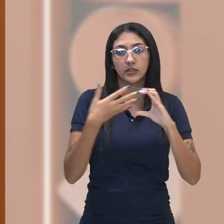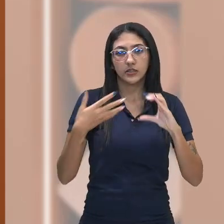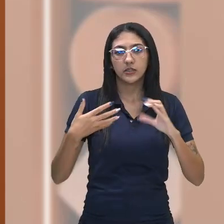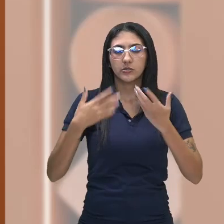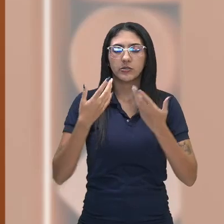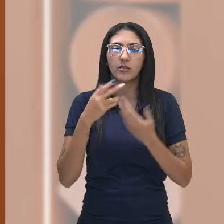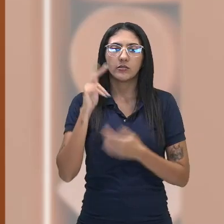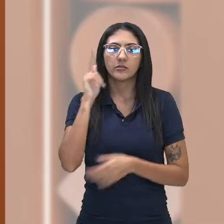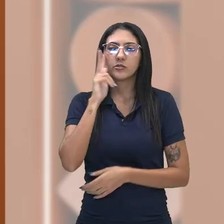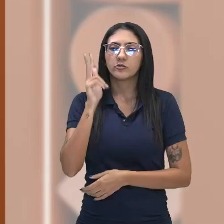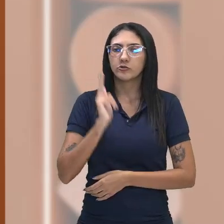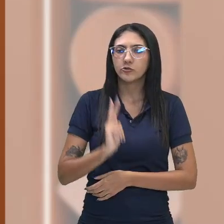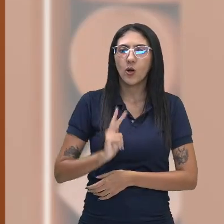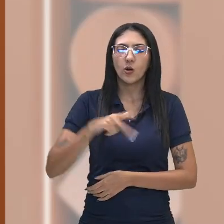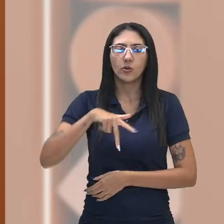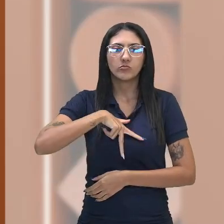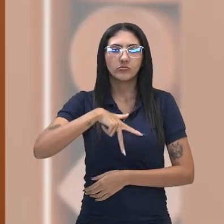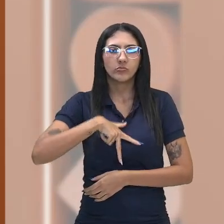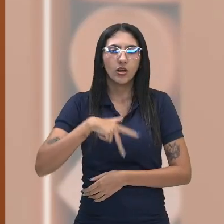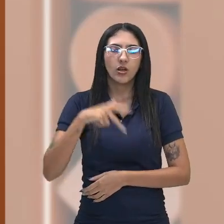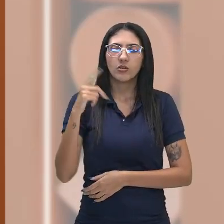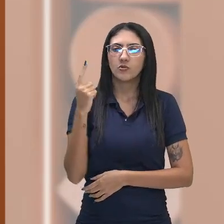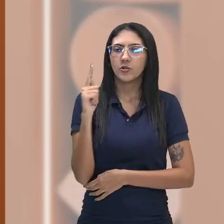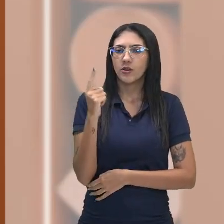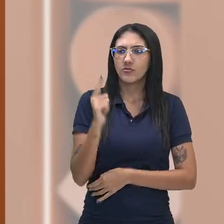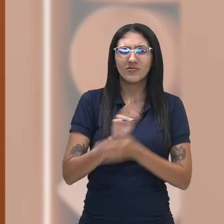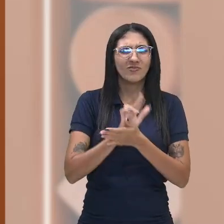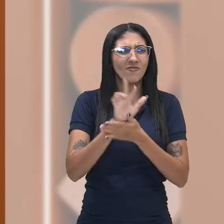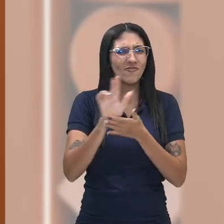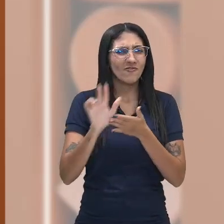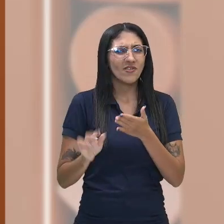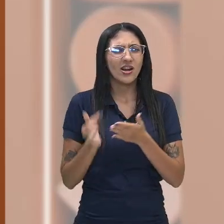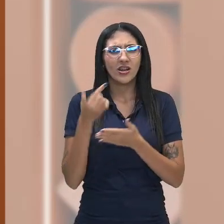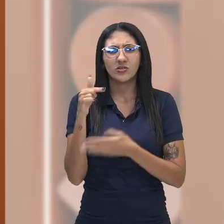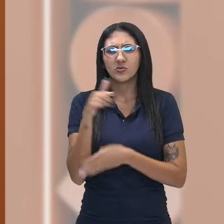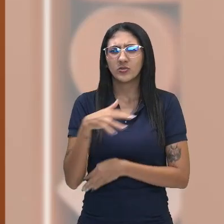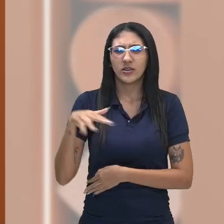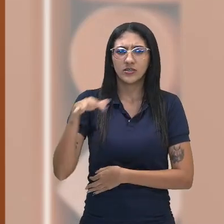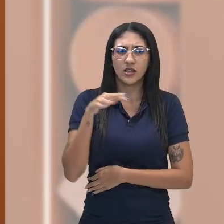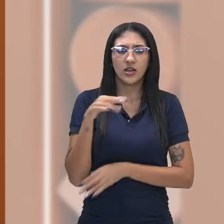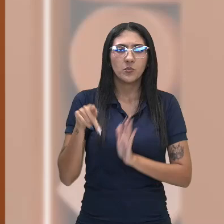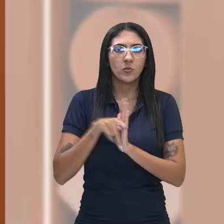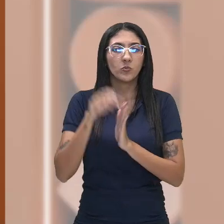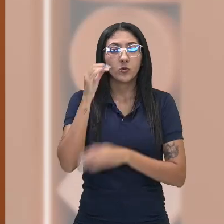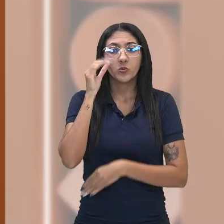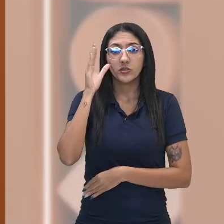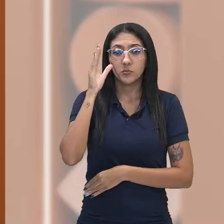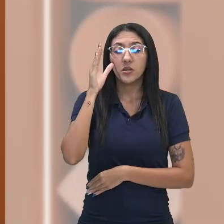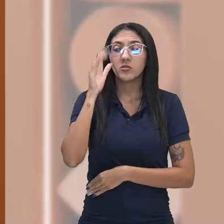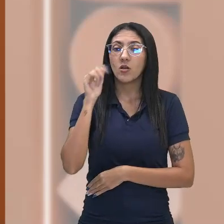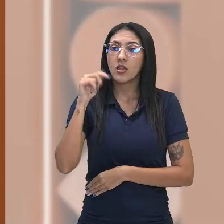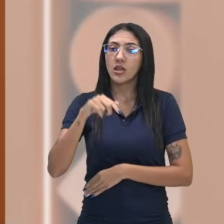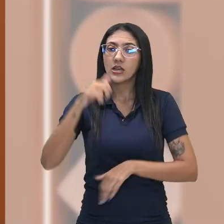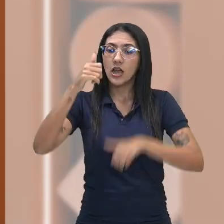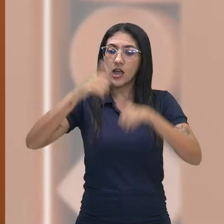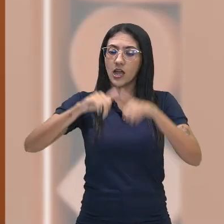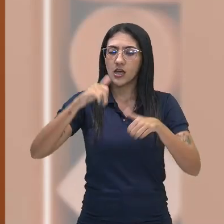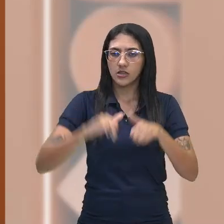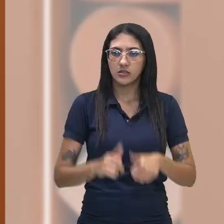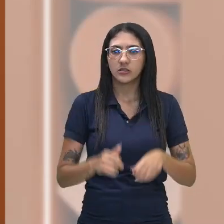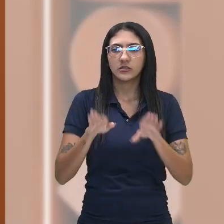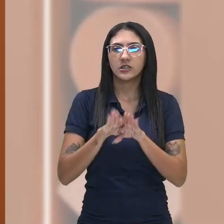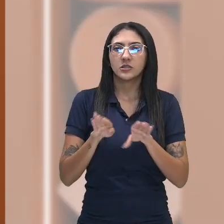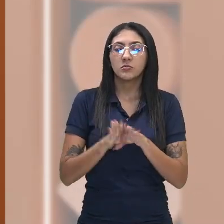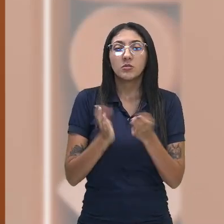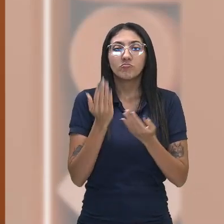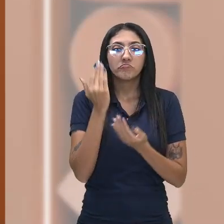história, a arqueologia, a geografia, entre outras áreas do conhecimento, analisam e compreendem o